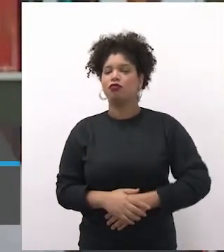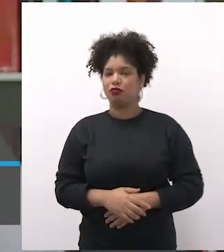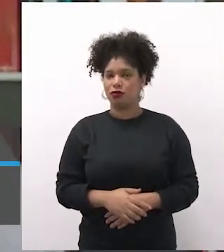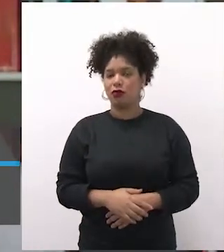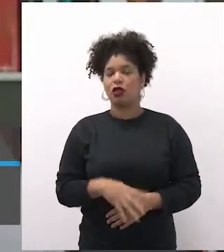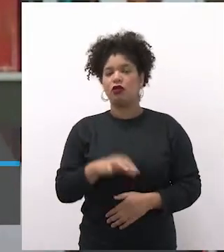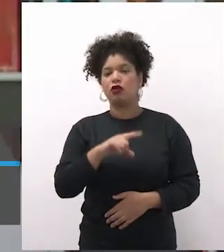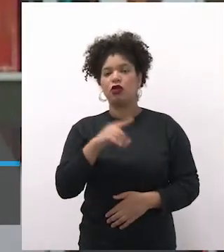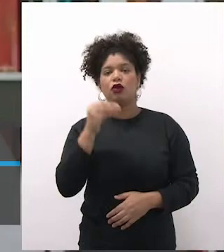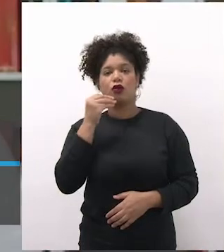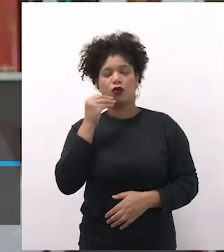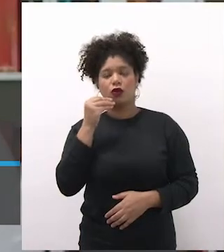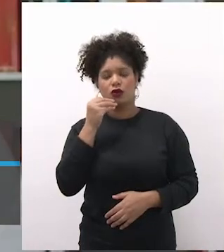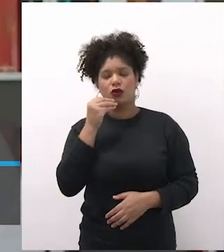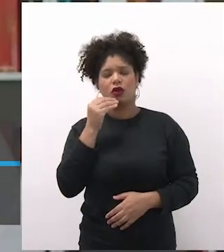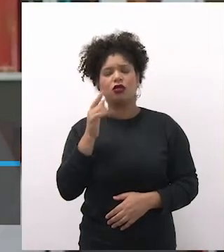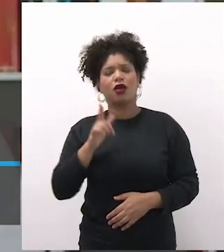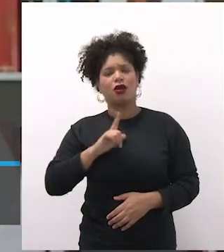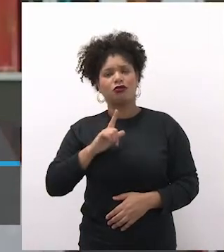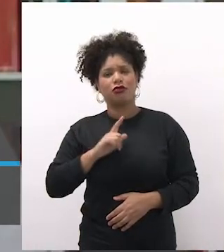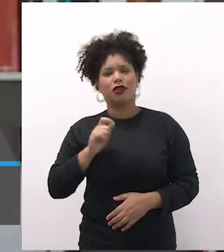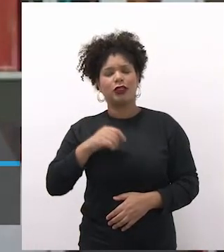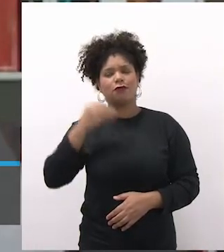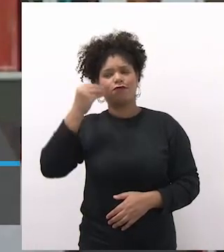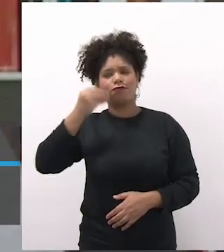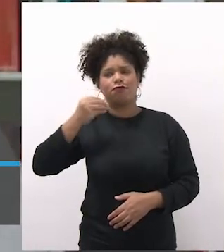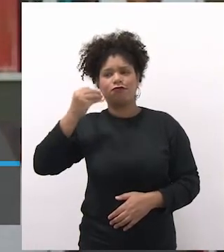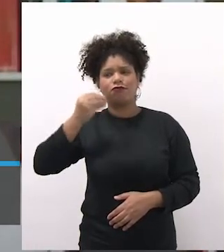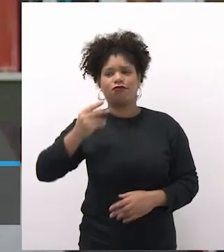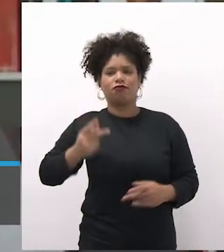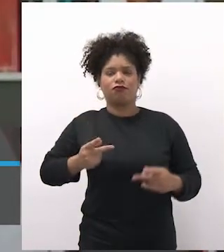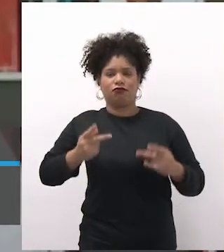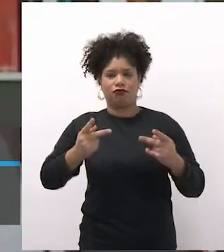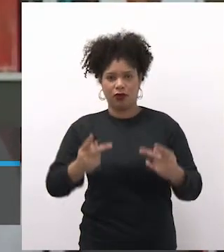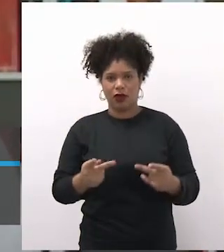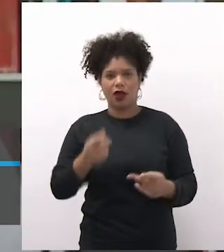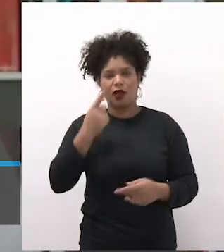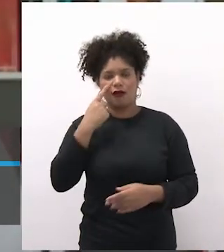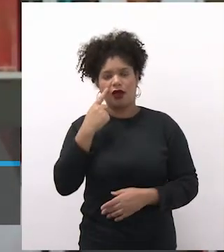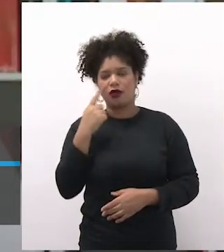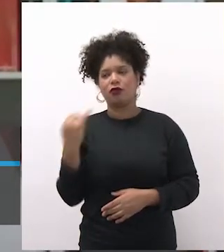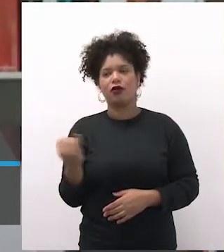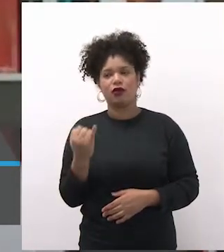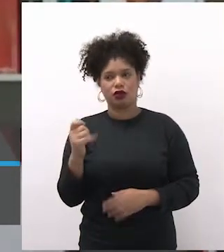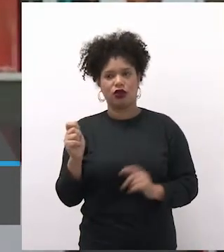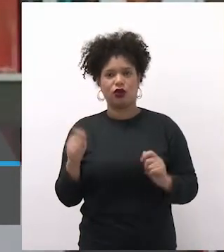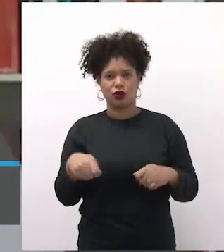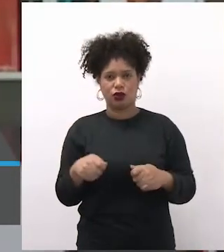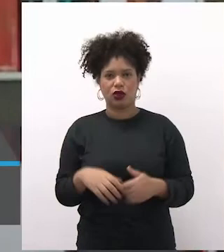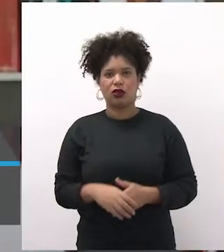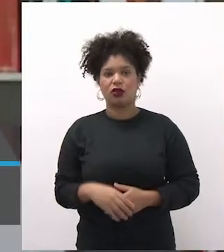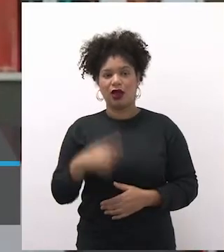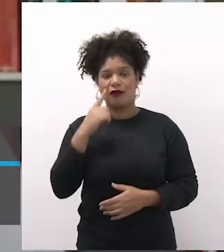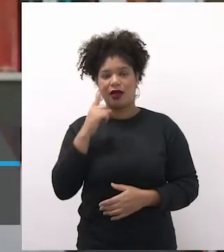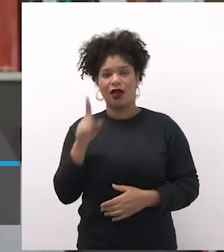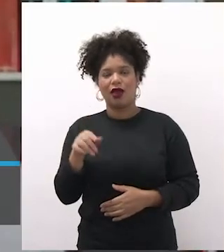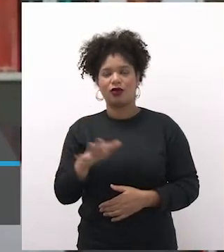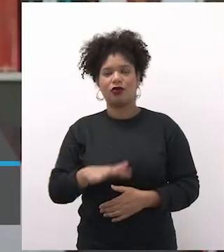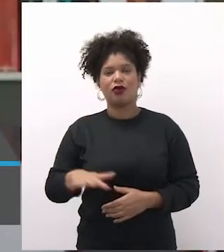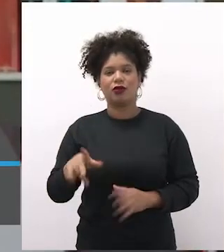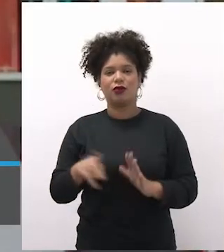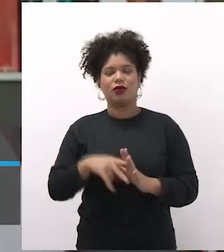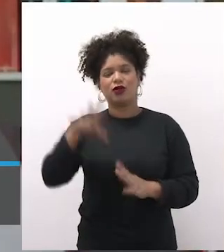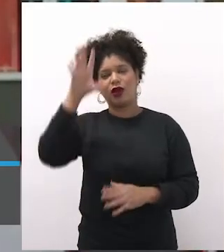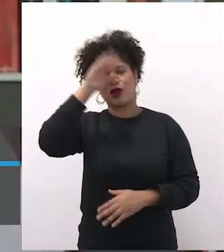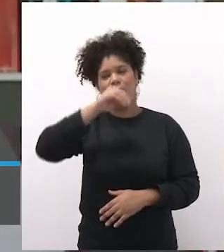a oportunidade de ver, de visitar, veja, porque realmente vale muito a pena. É um espaço de